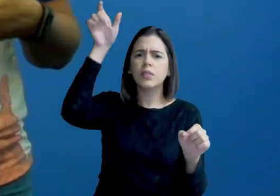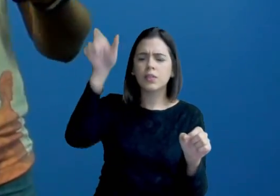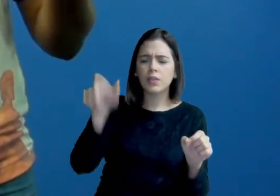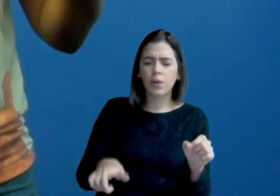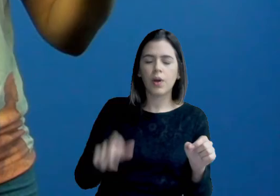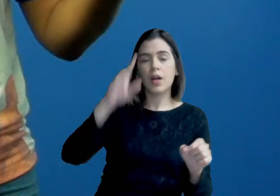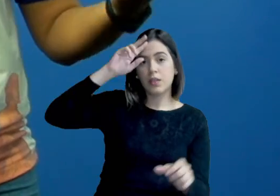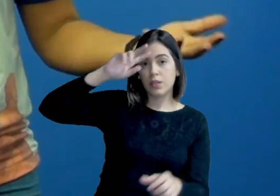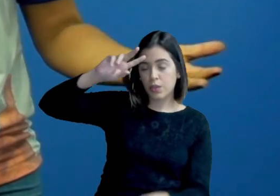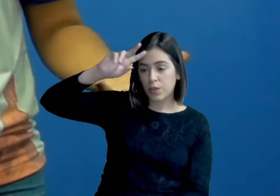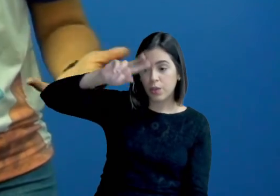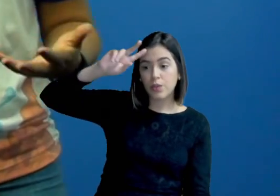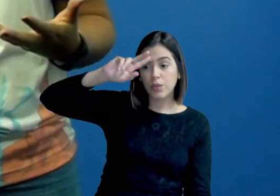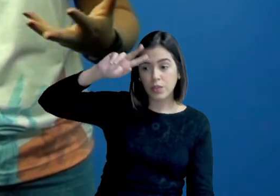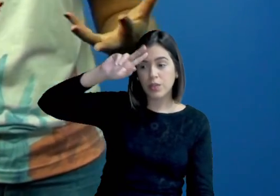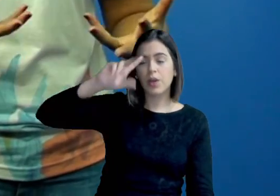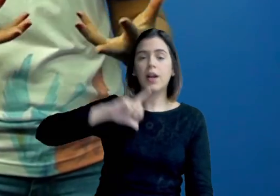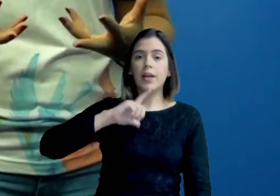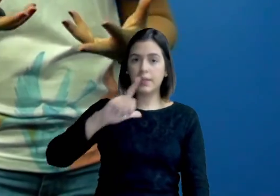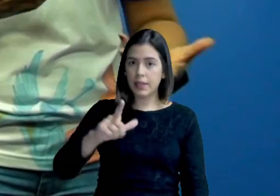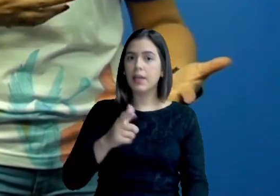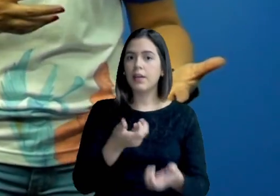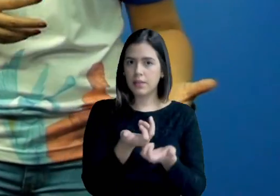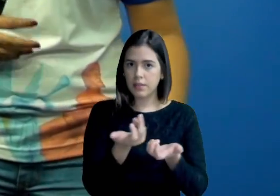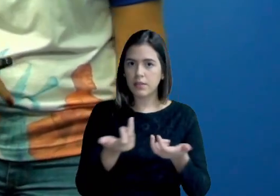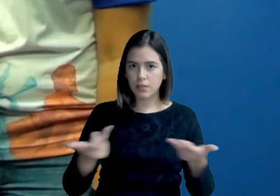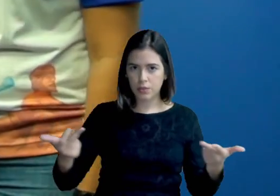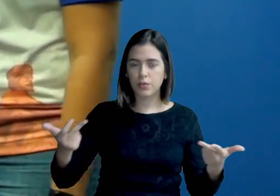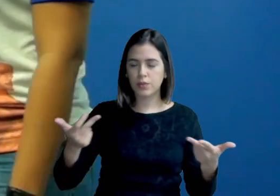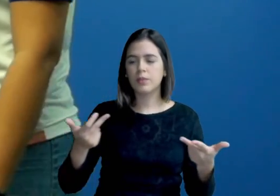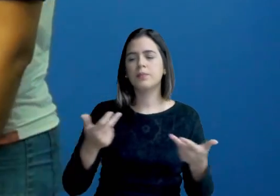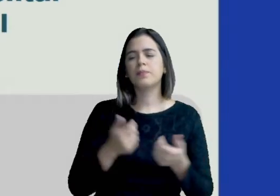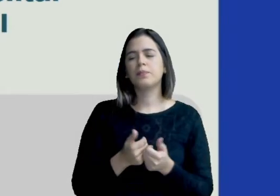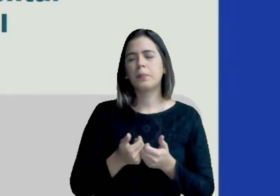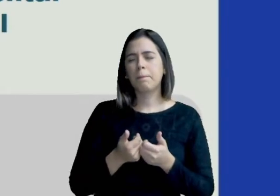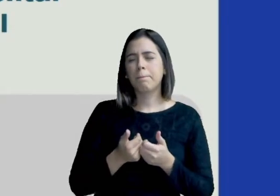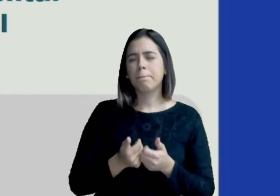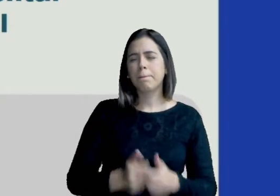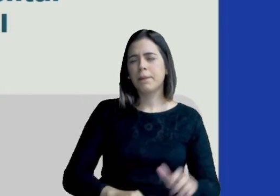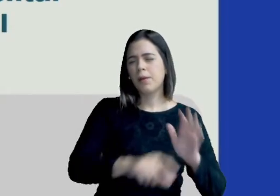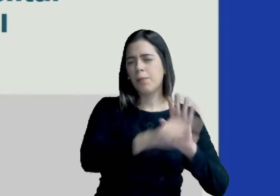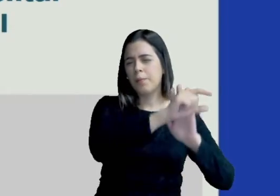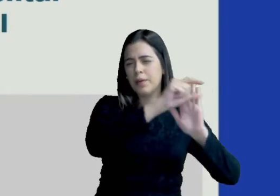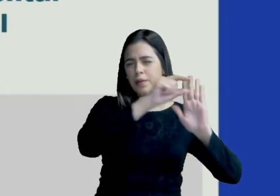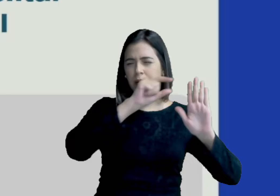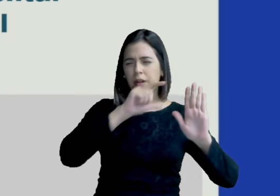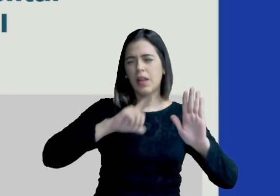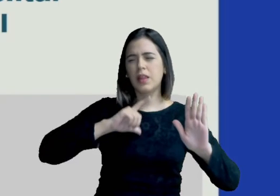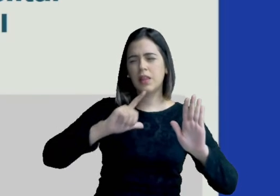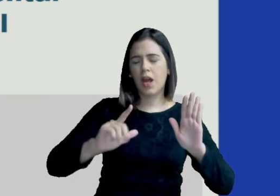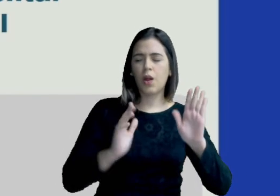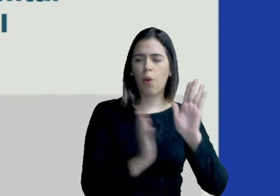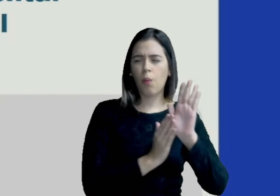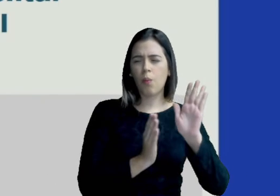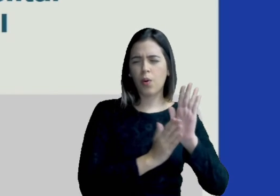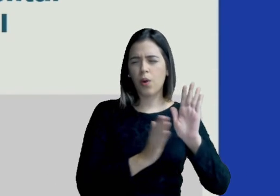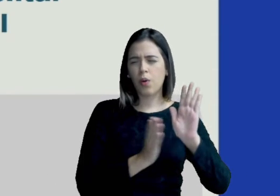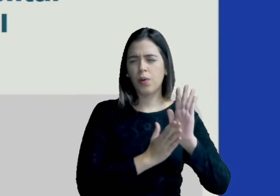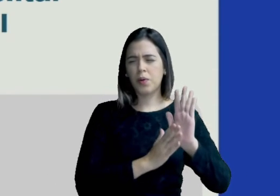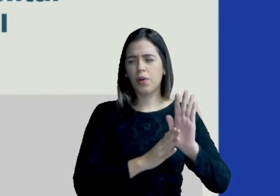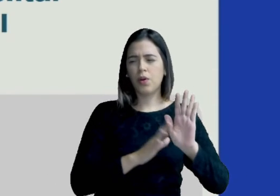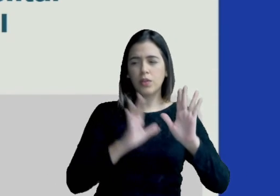certo? Toda história tem esses elementos. El primer párrafo tiene como